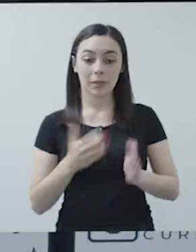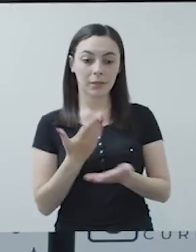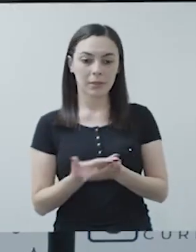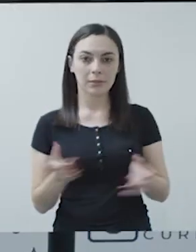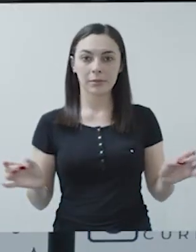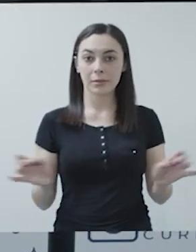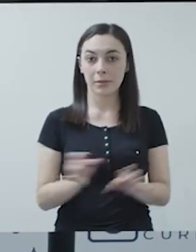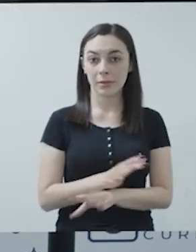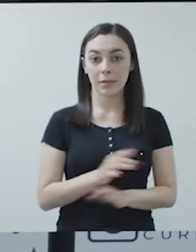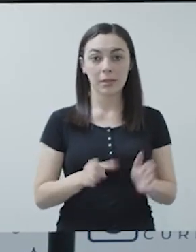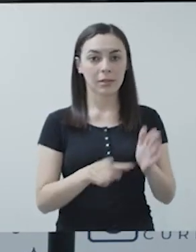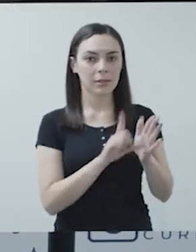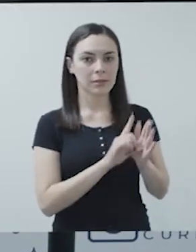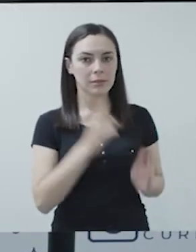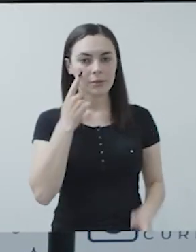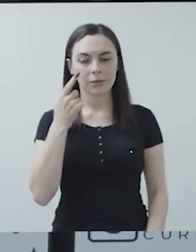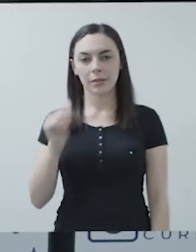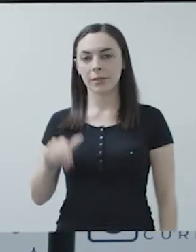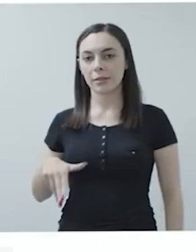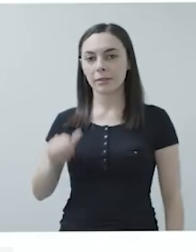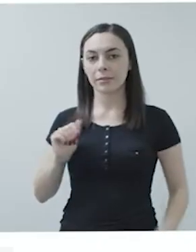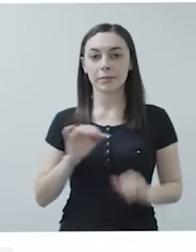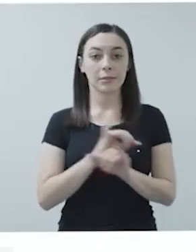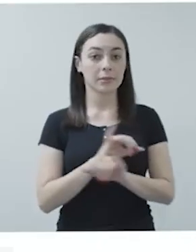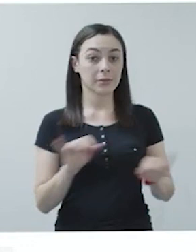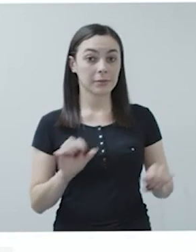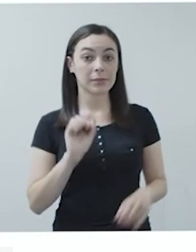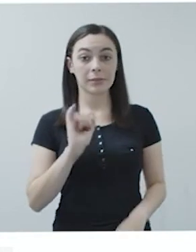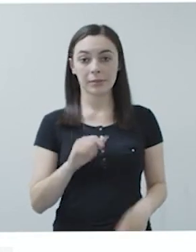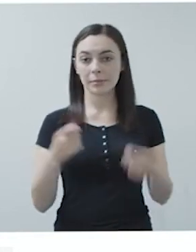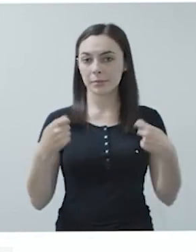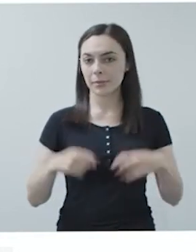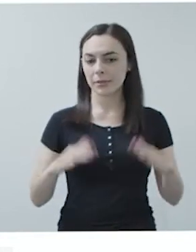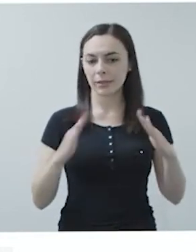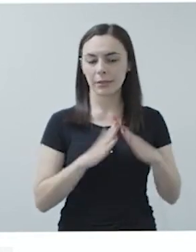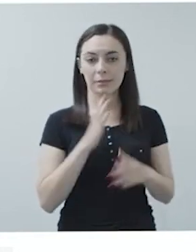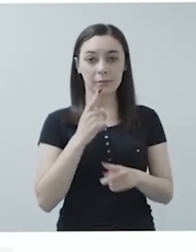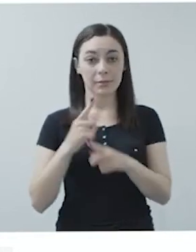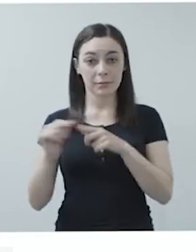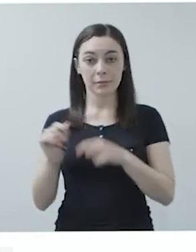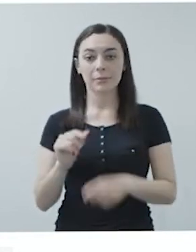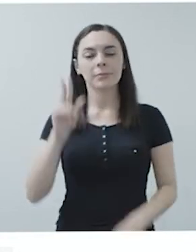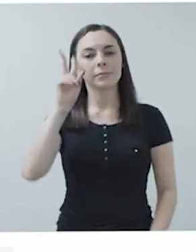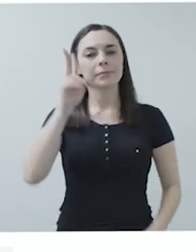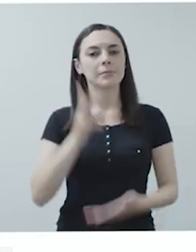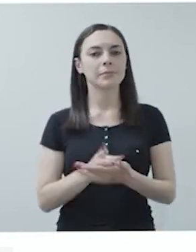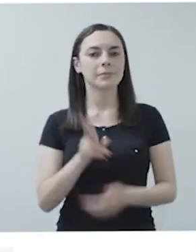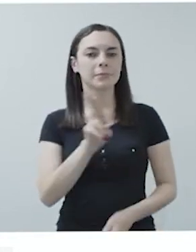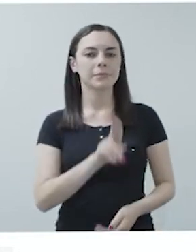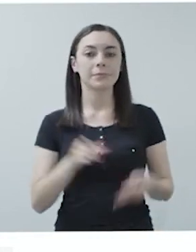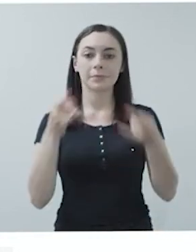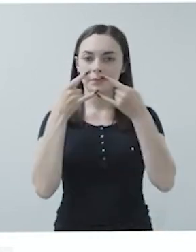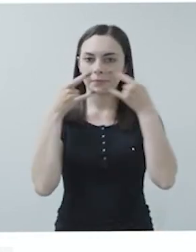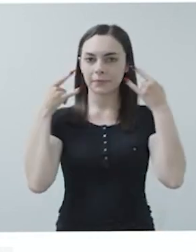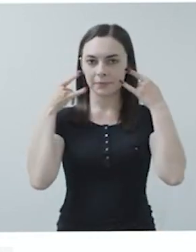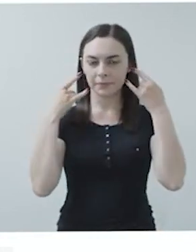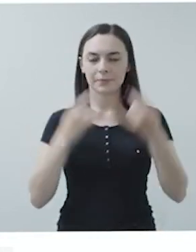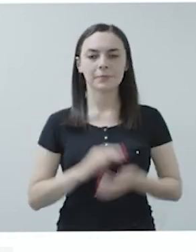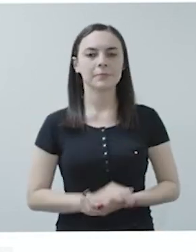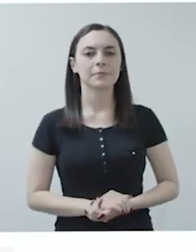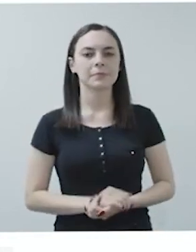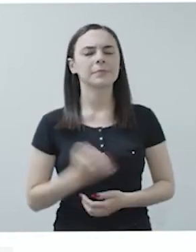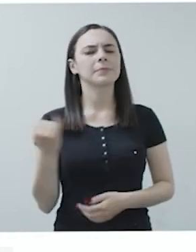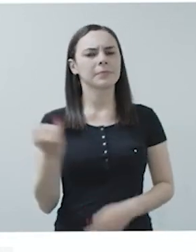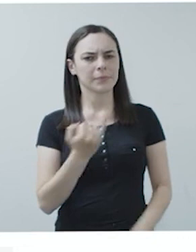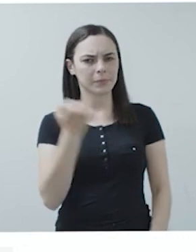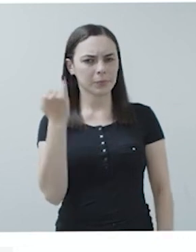finalizar, olha o recado da Ana. Se você precisar sair de casa, não esqueça de usar a sua máscara.